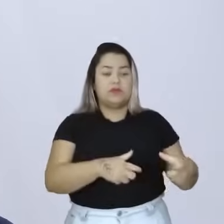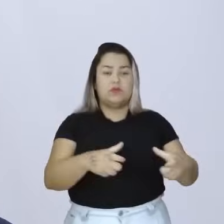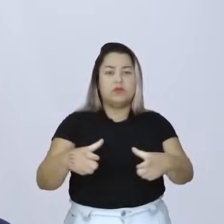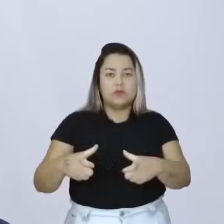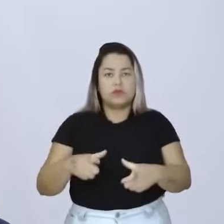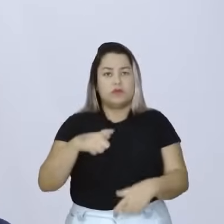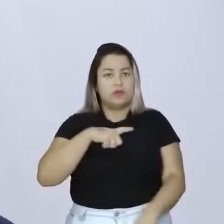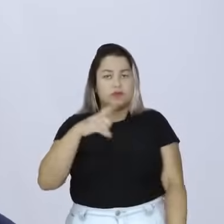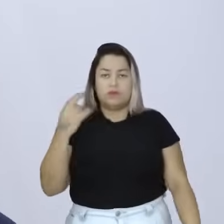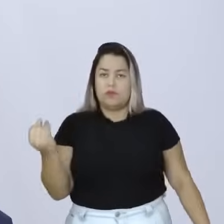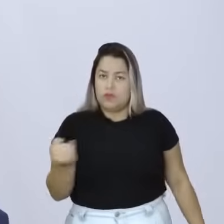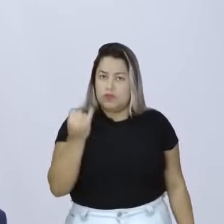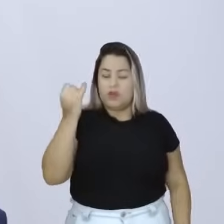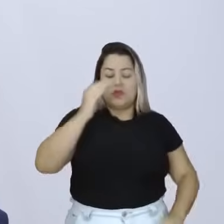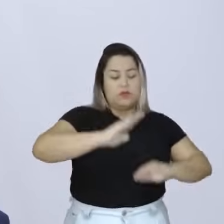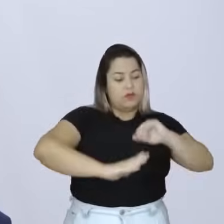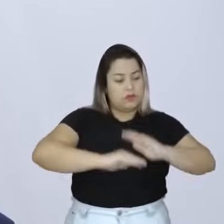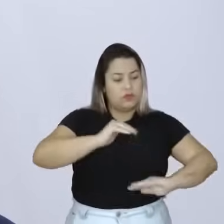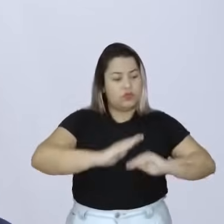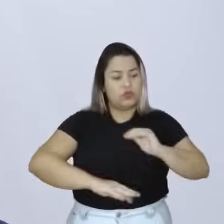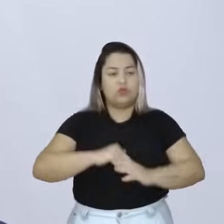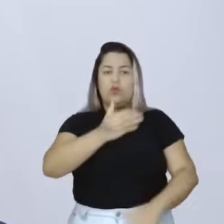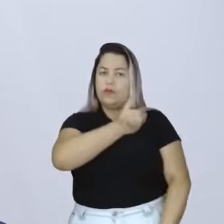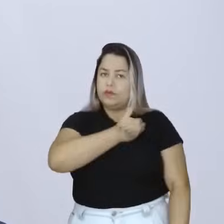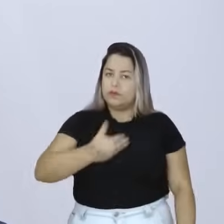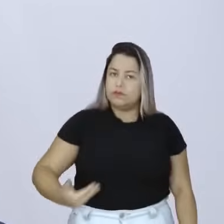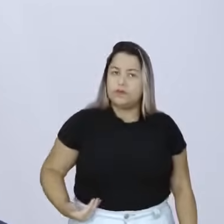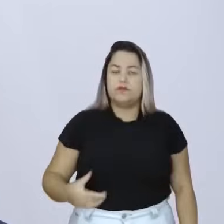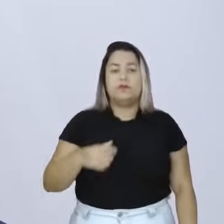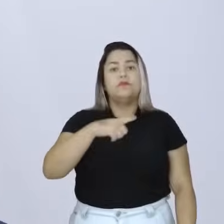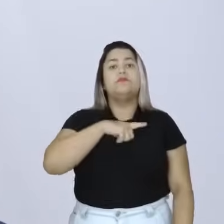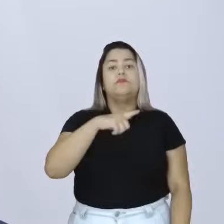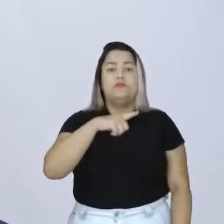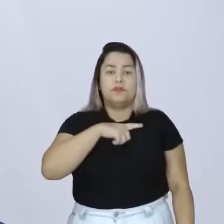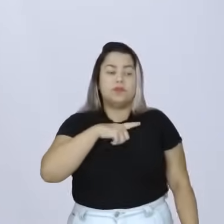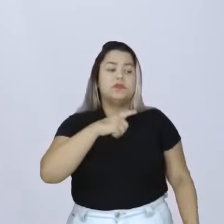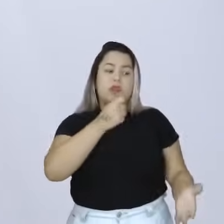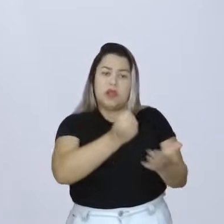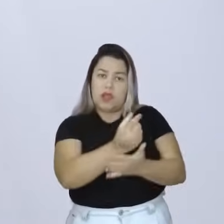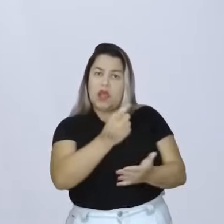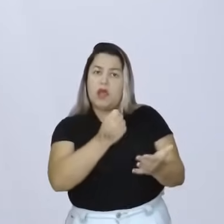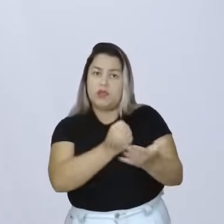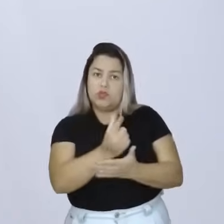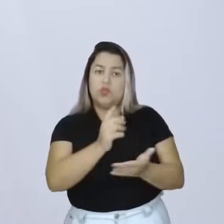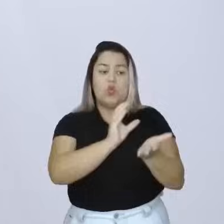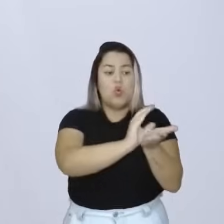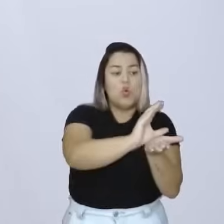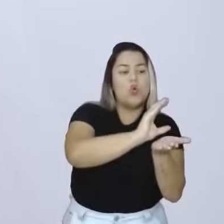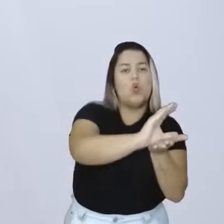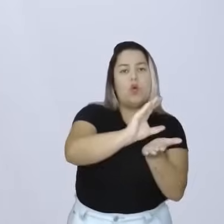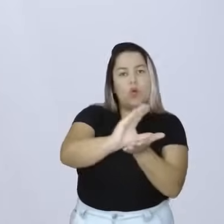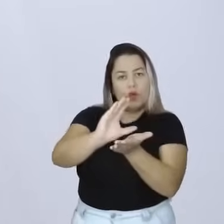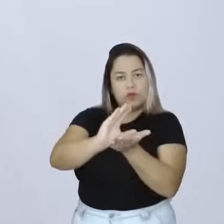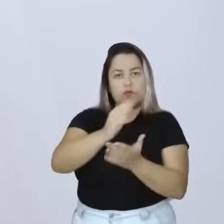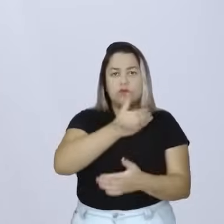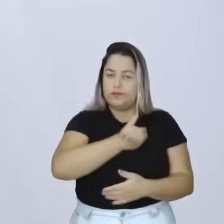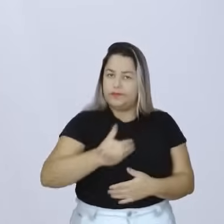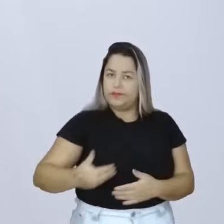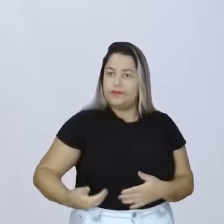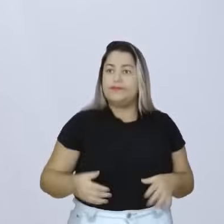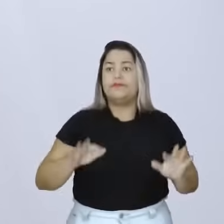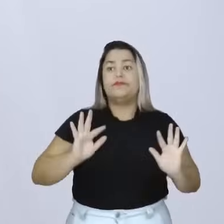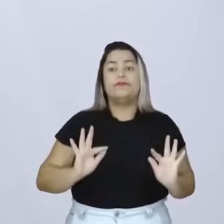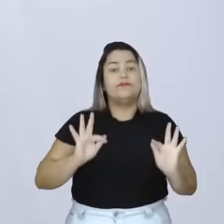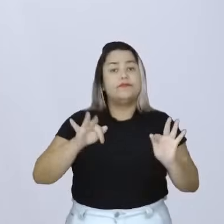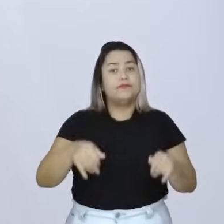ser priorizado as ações do governo e onde deve ser gastos os recursos públicos. E, por fim,